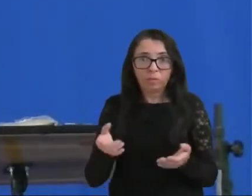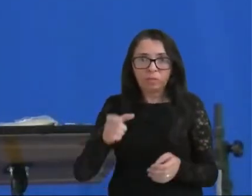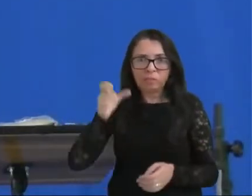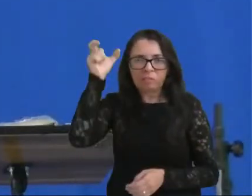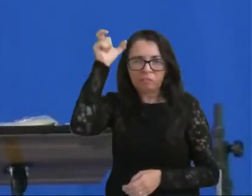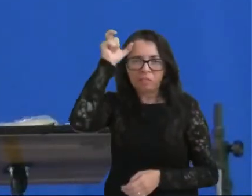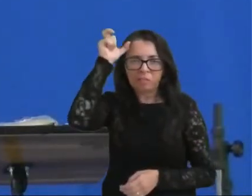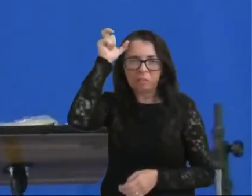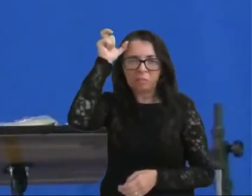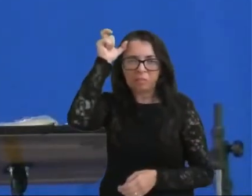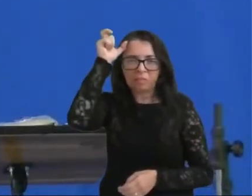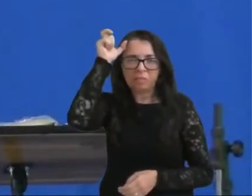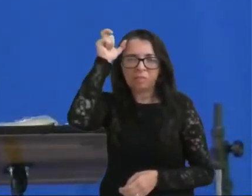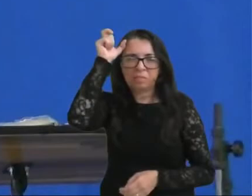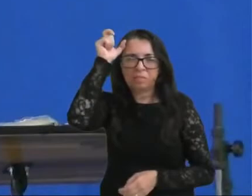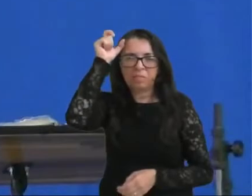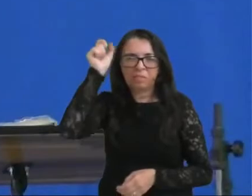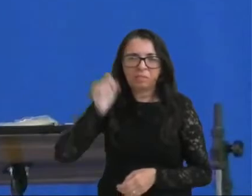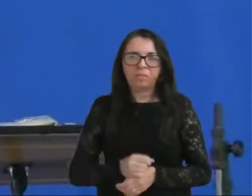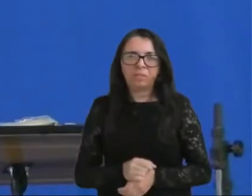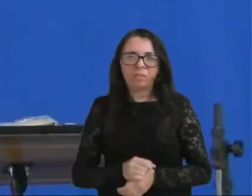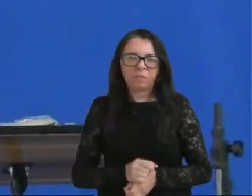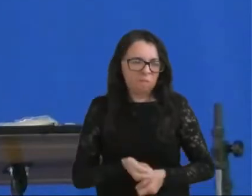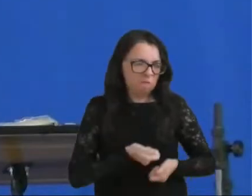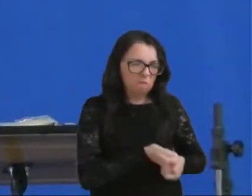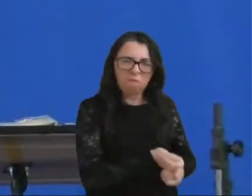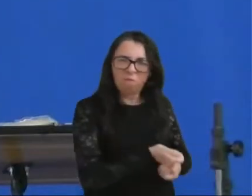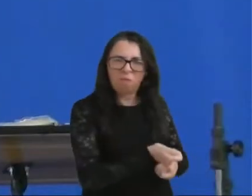perseguia, ele usava perseguição.